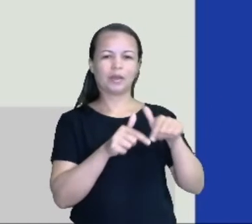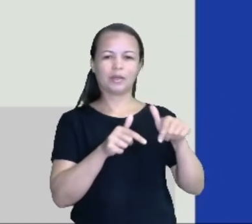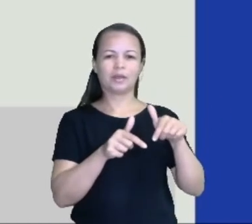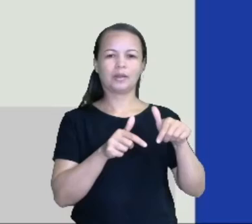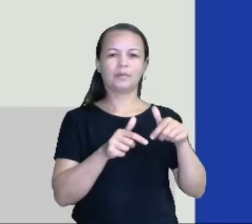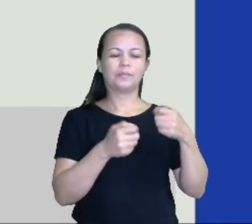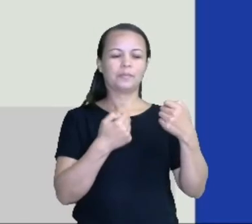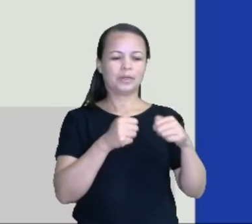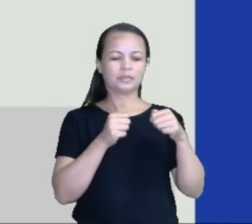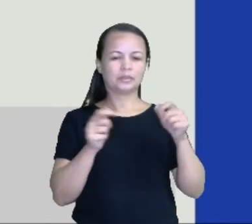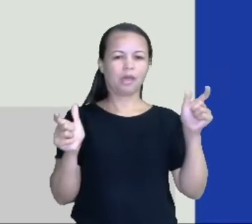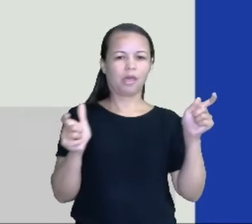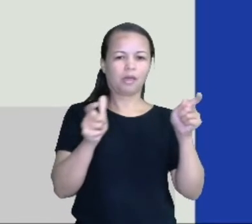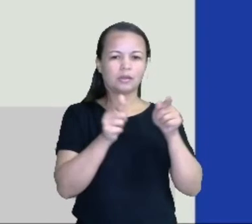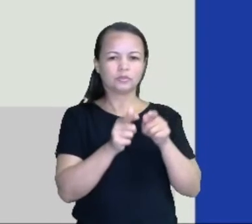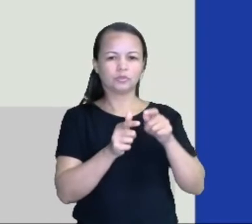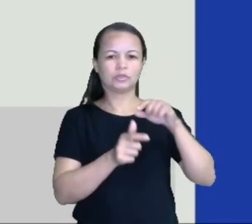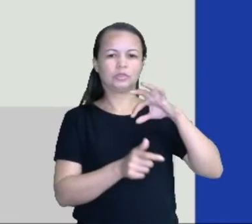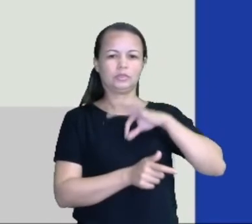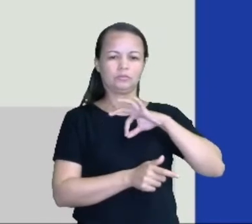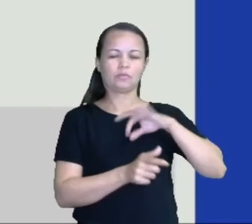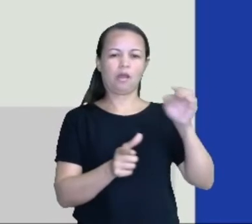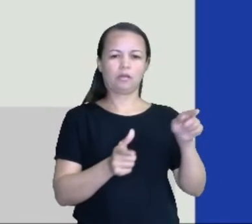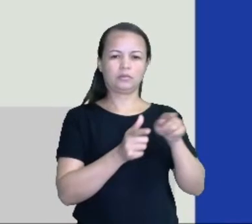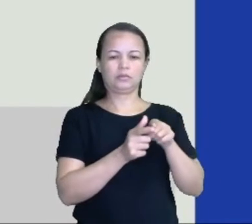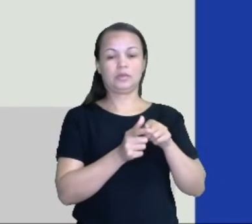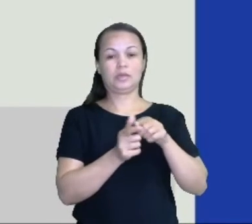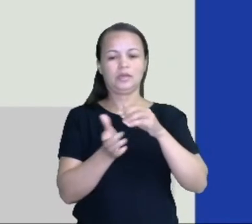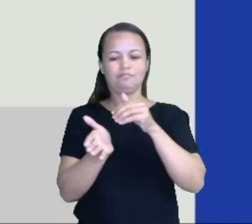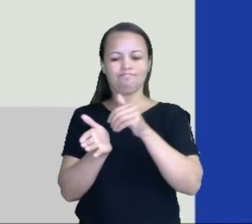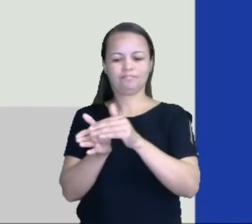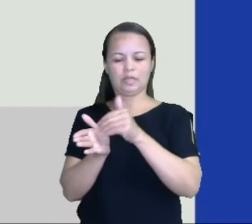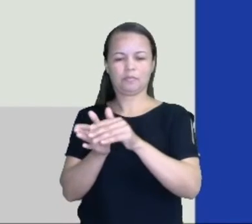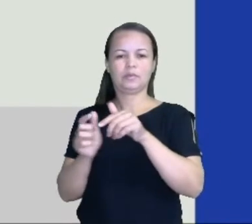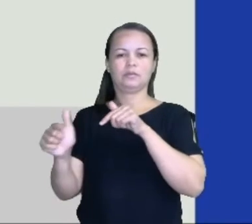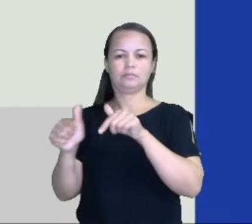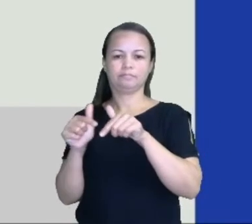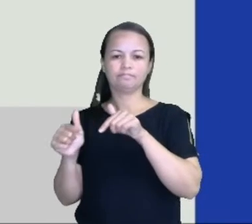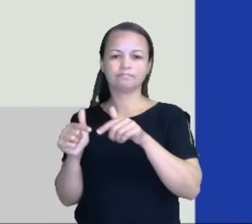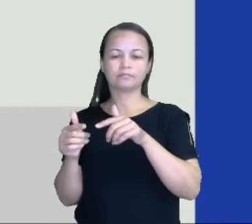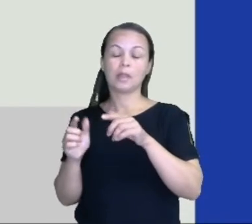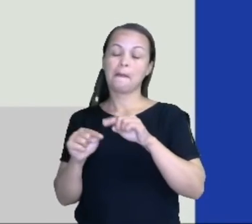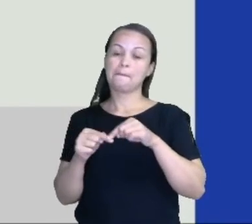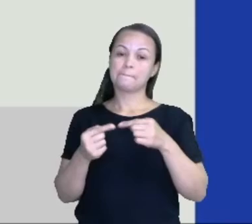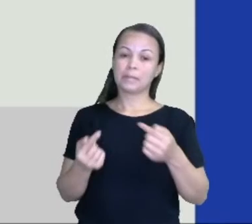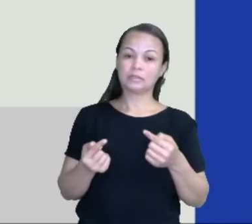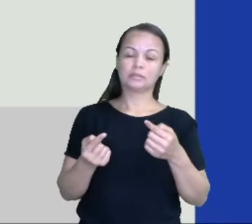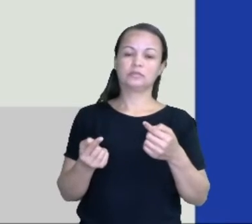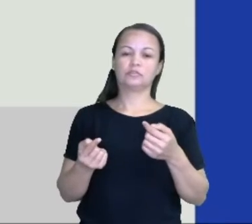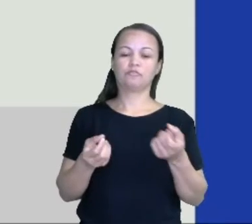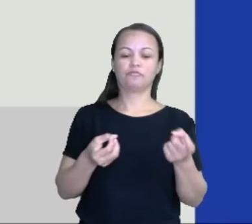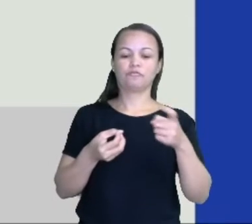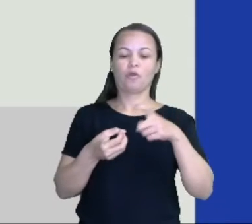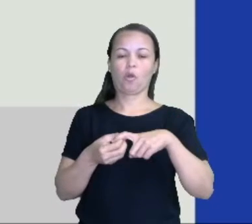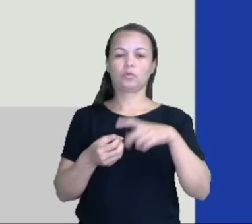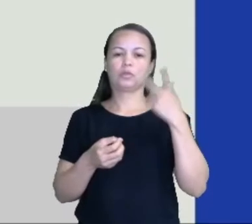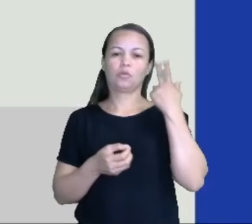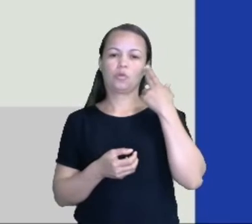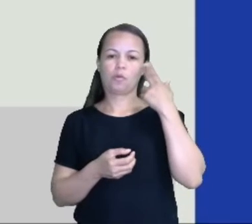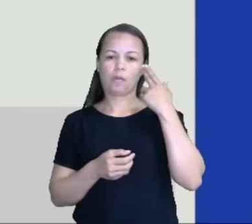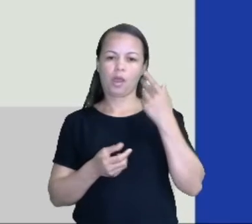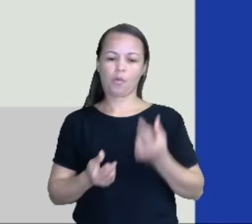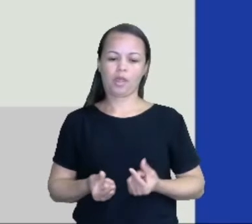ele demite aquele funcionário, mas logo que a situação volte ao normal, a economia volte a se